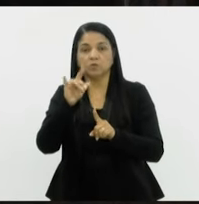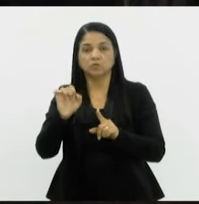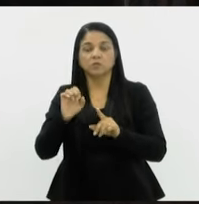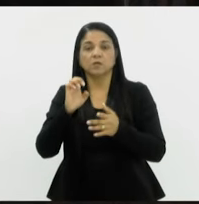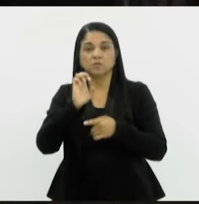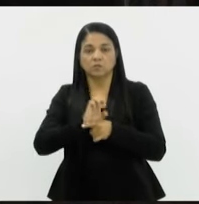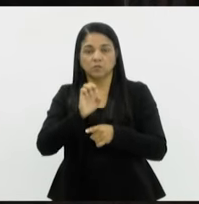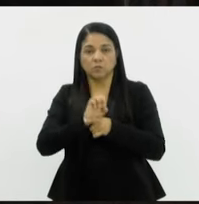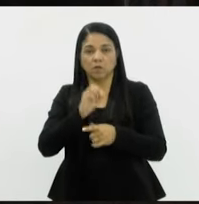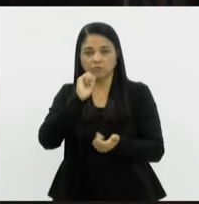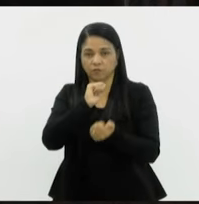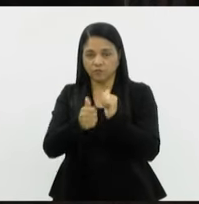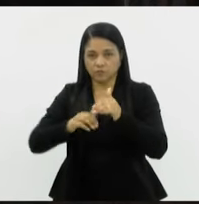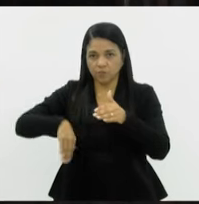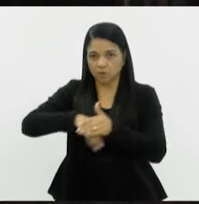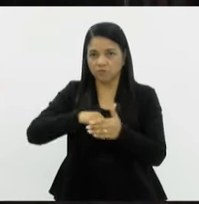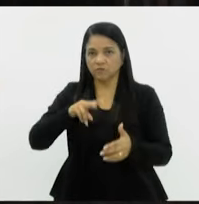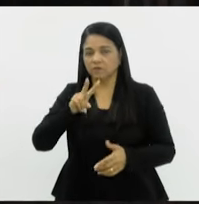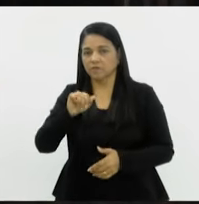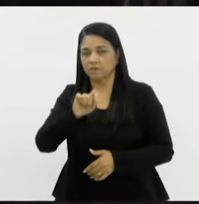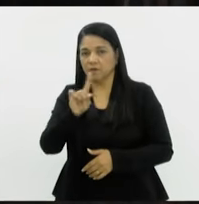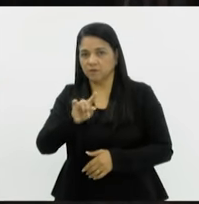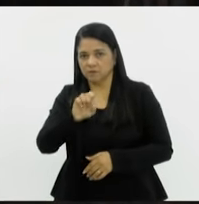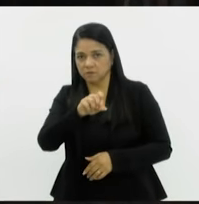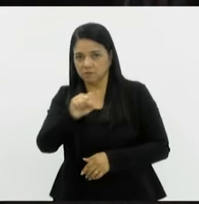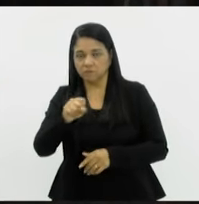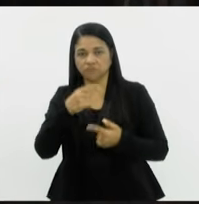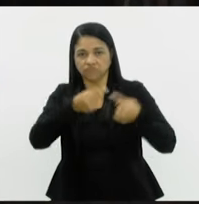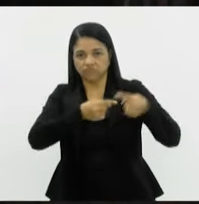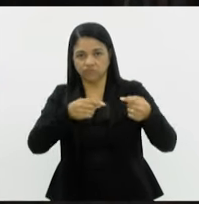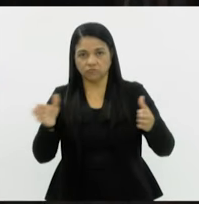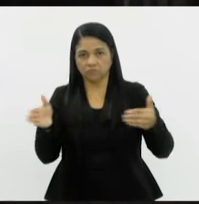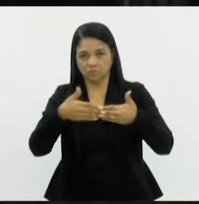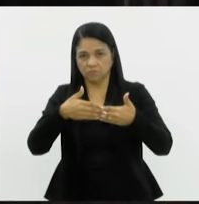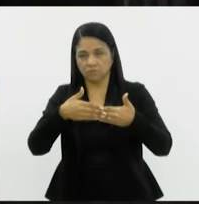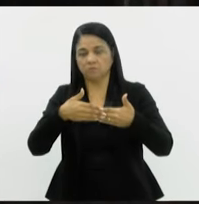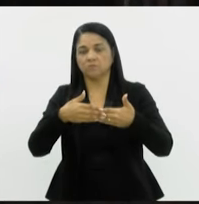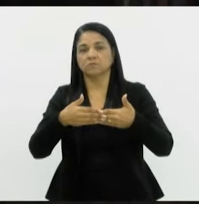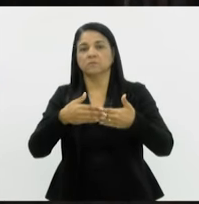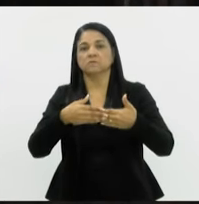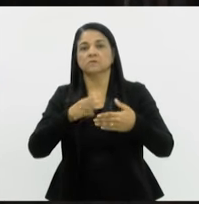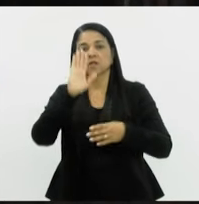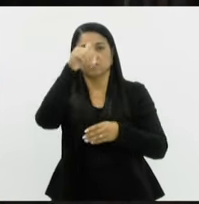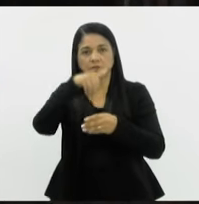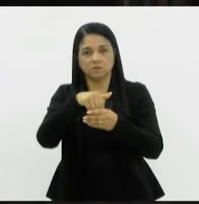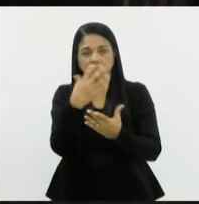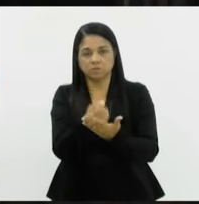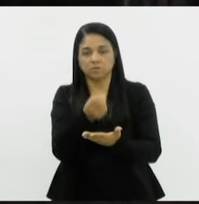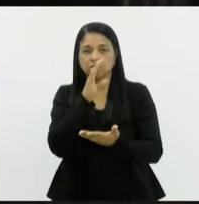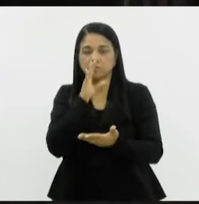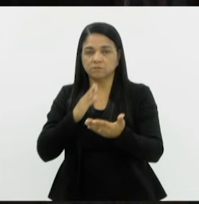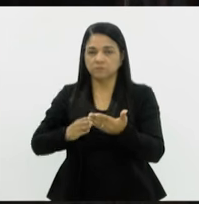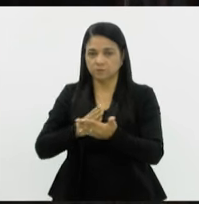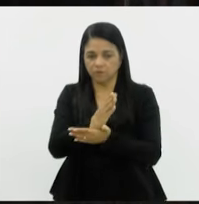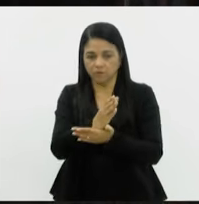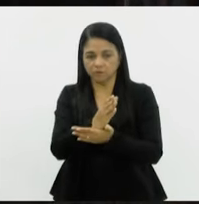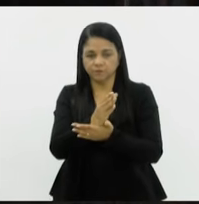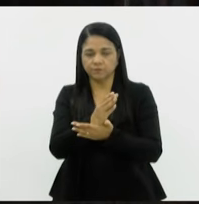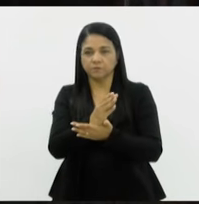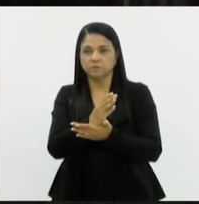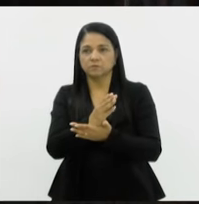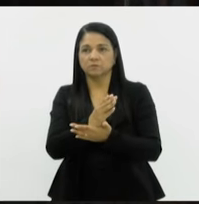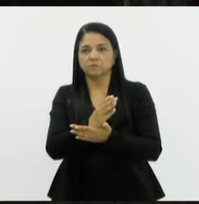futebol de Várzea. Em discussão, não havendo quem queira discutir, encerrada a discussão e votação, os senhores que aprovam, permaneçam como estão,